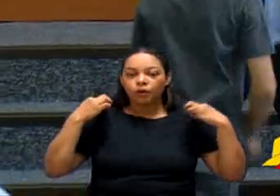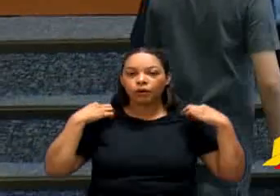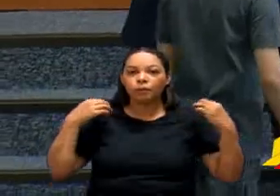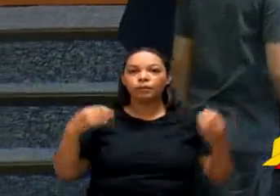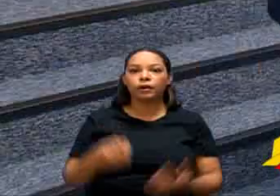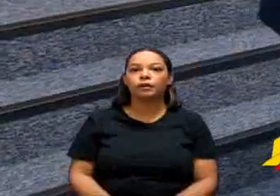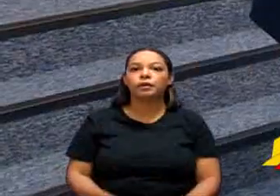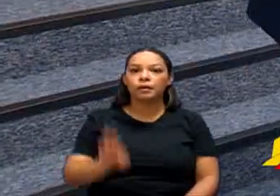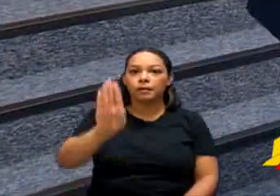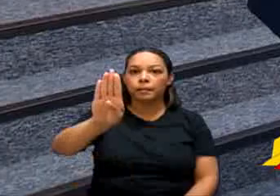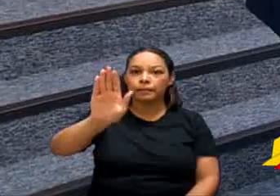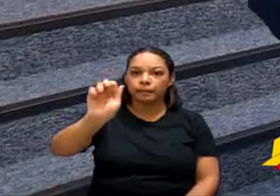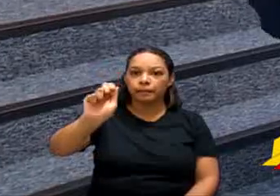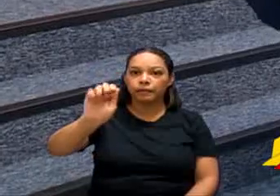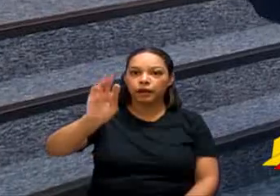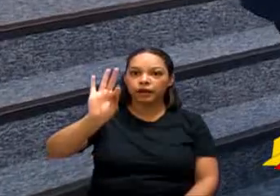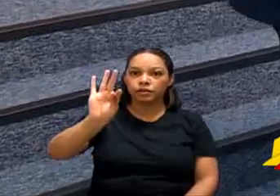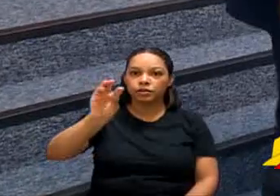tia Vanessa.